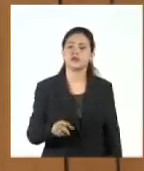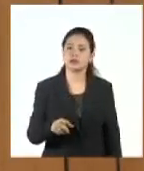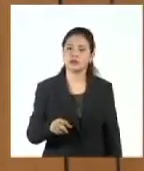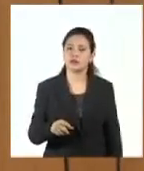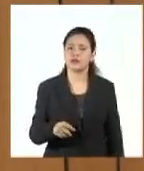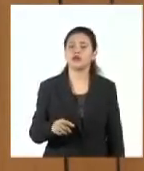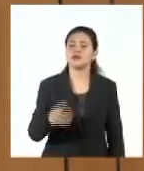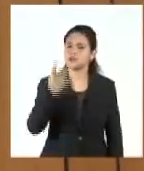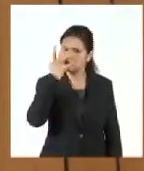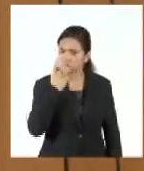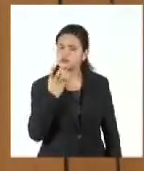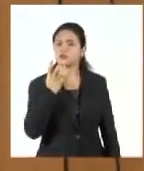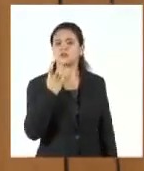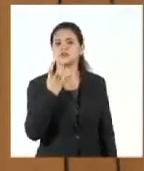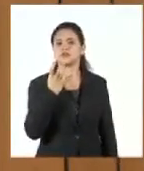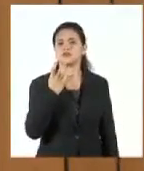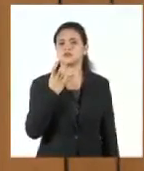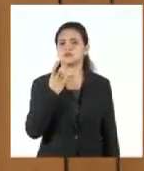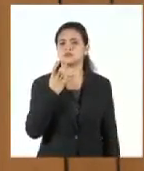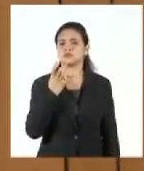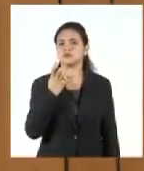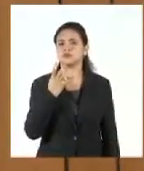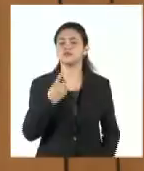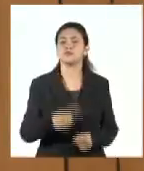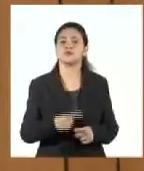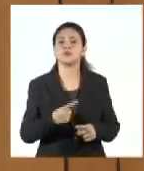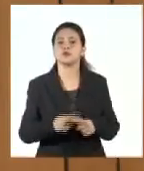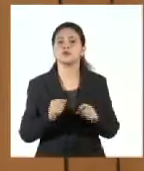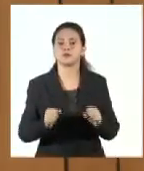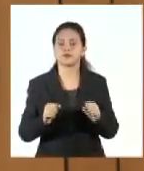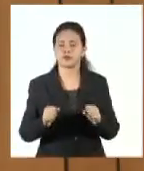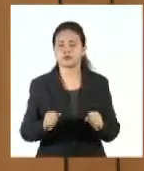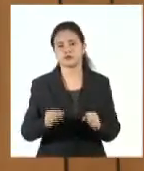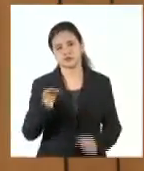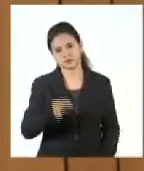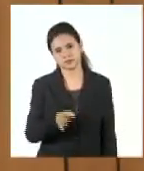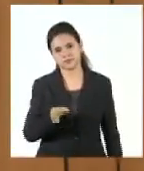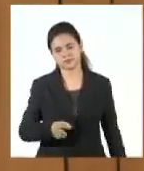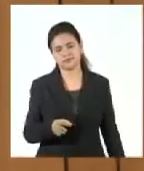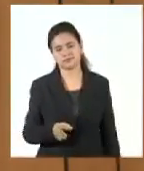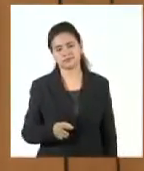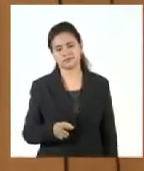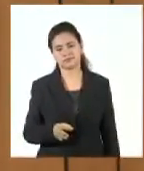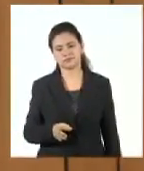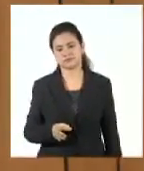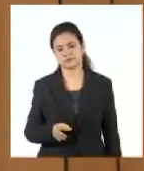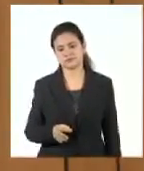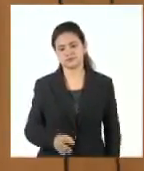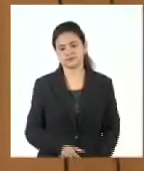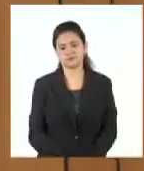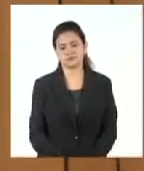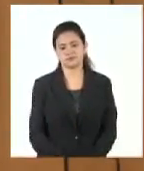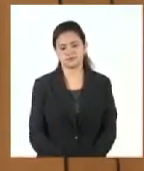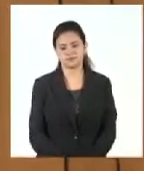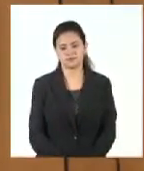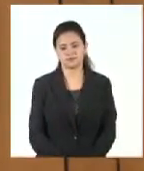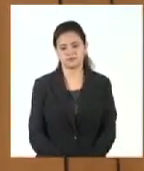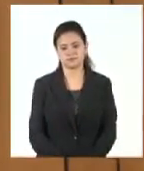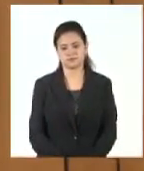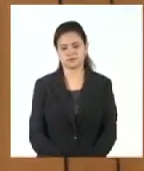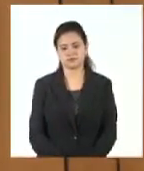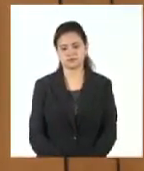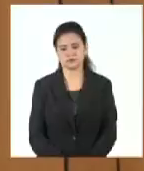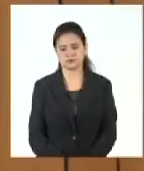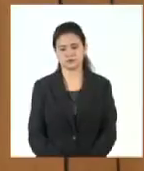com seriedade, para que ela possa dar certo. Enquanto ficar nessa culpa